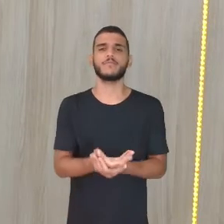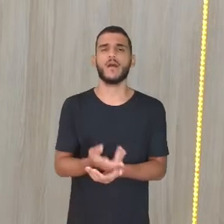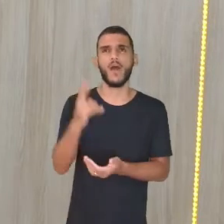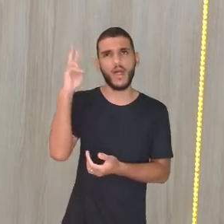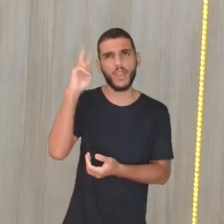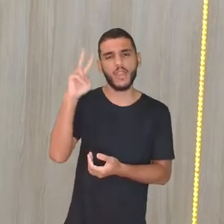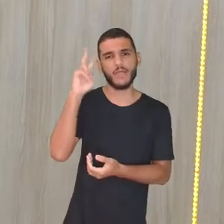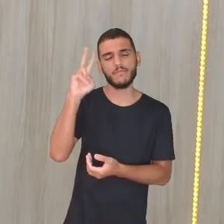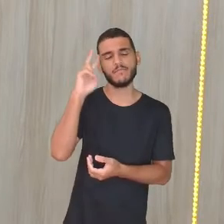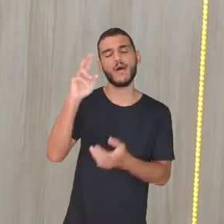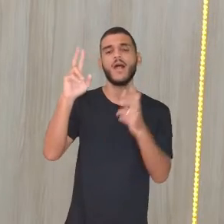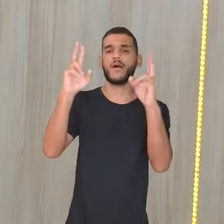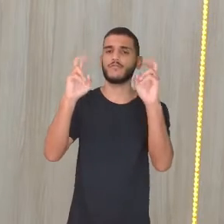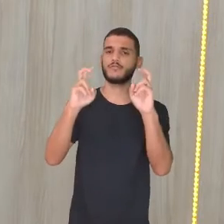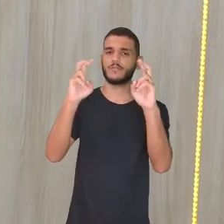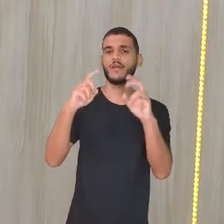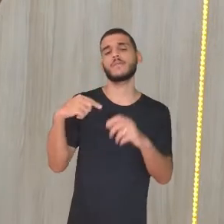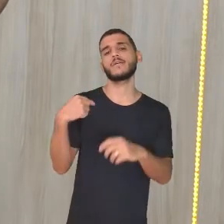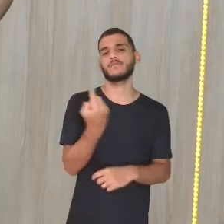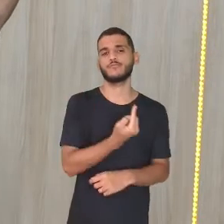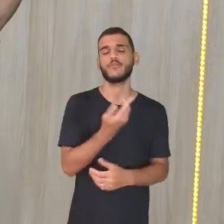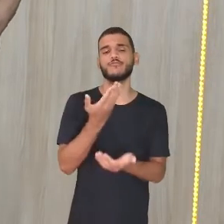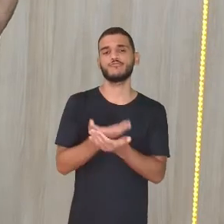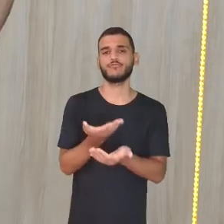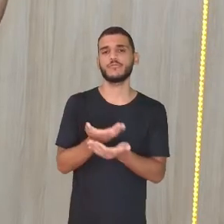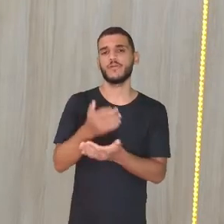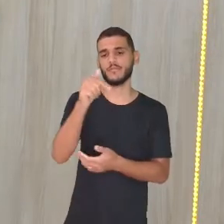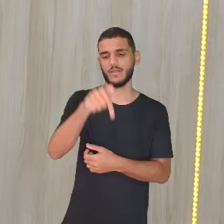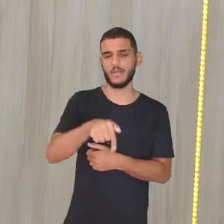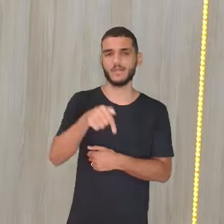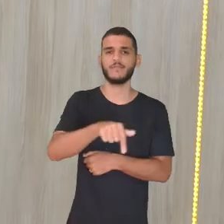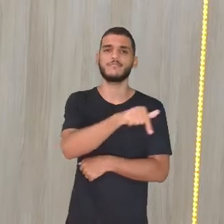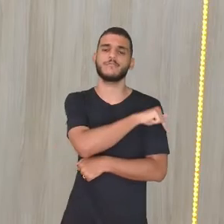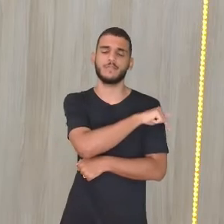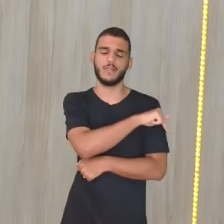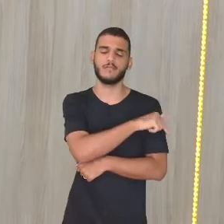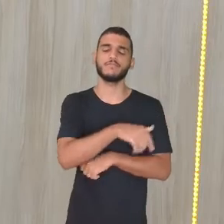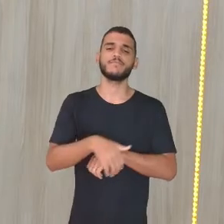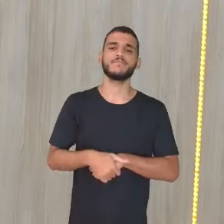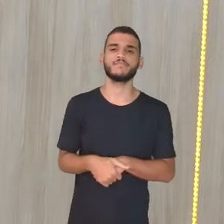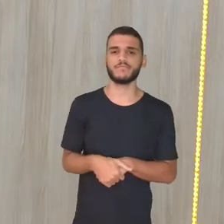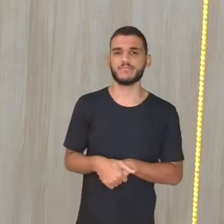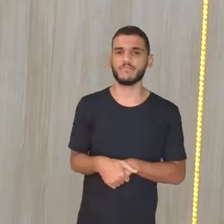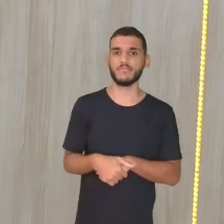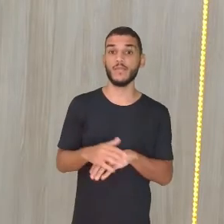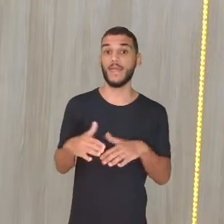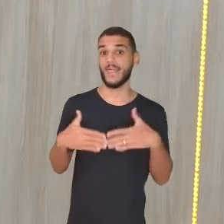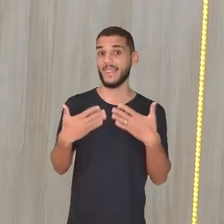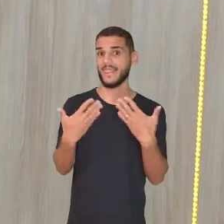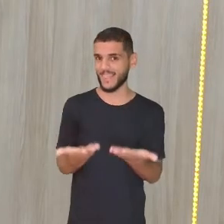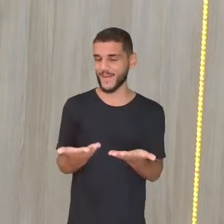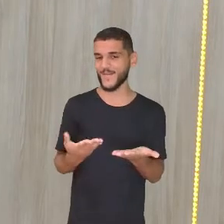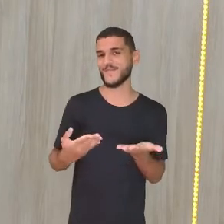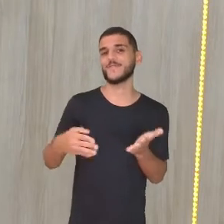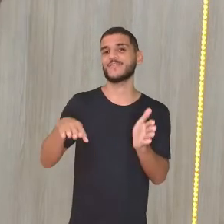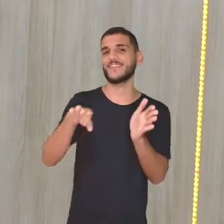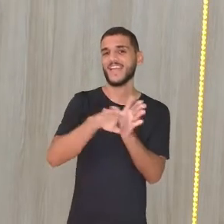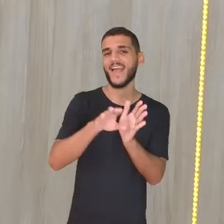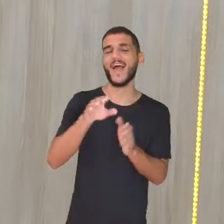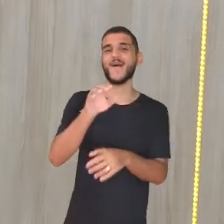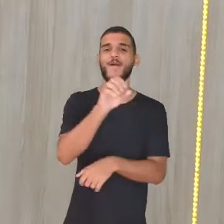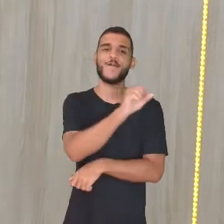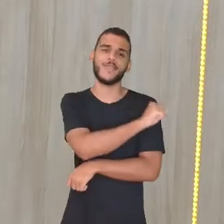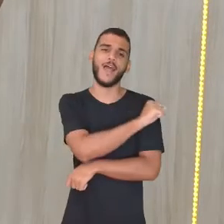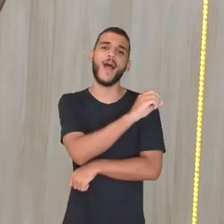relembrar os assuntos que estamos tratando aqui no 7º ano. E claro, quando você estiver lá no 8º e 9º ano, você vai